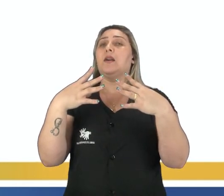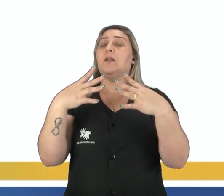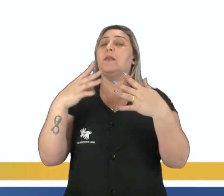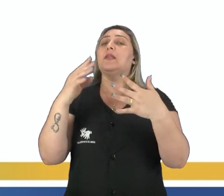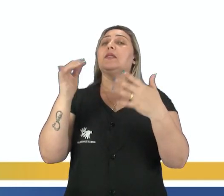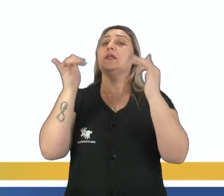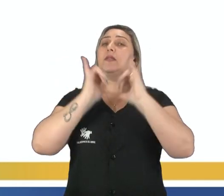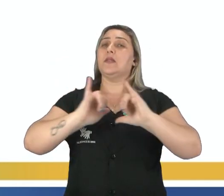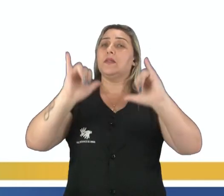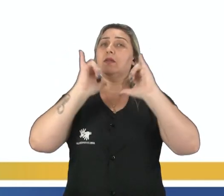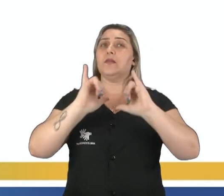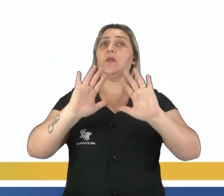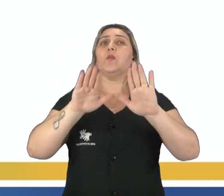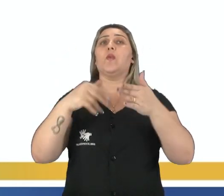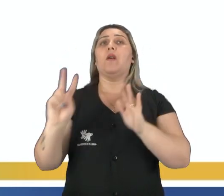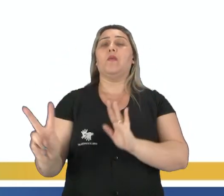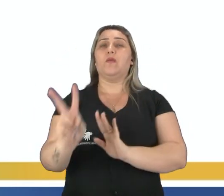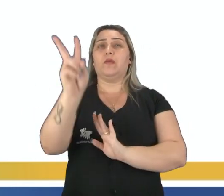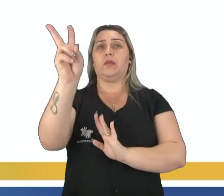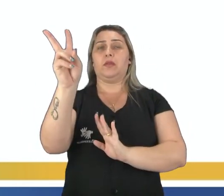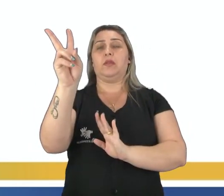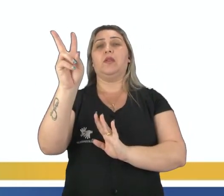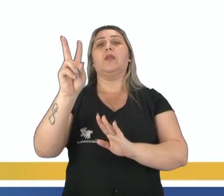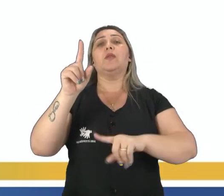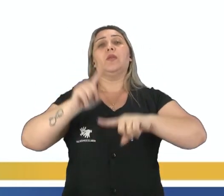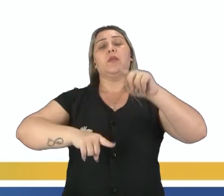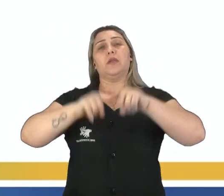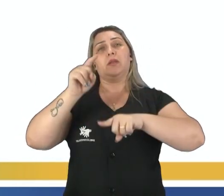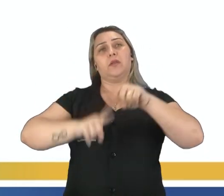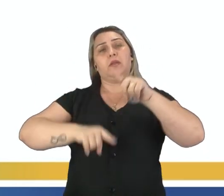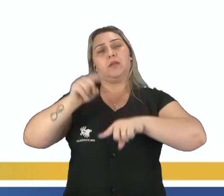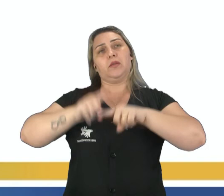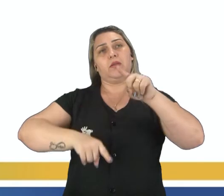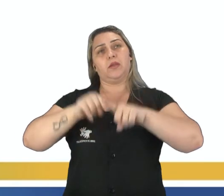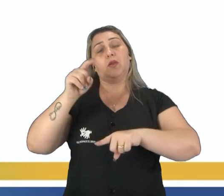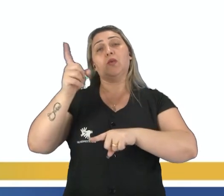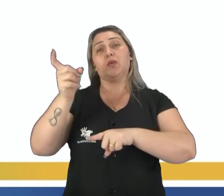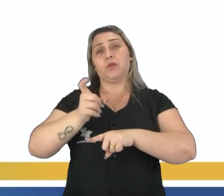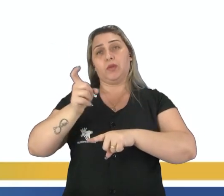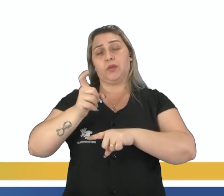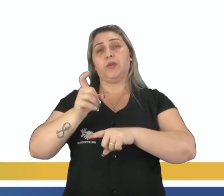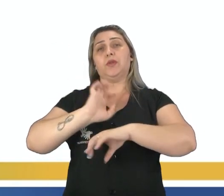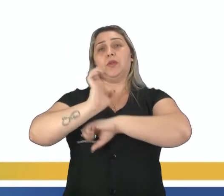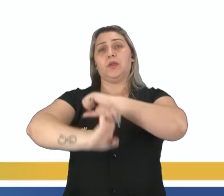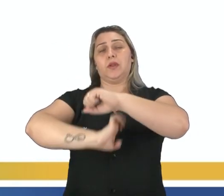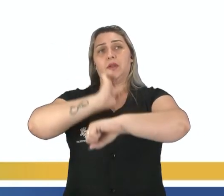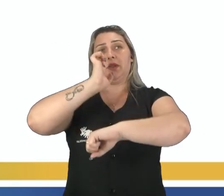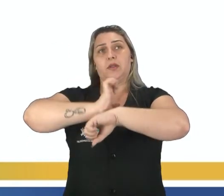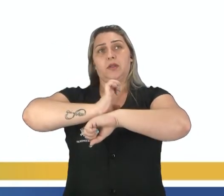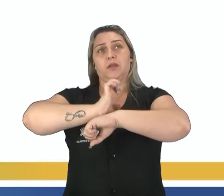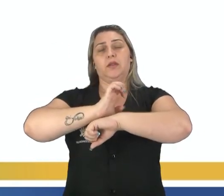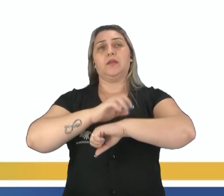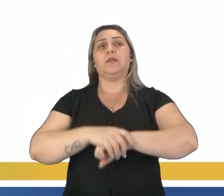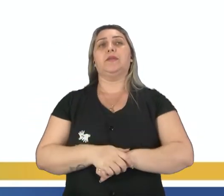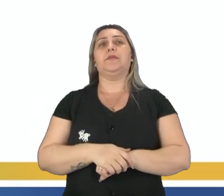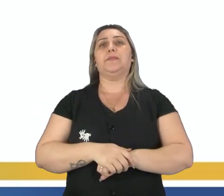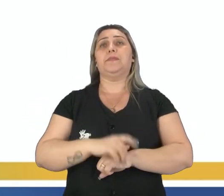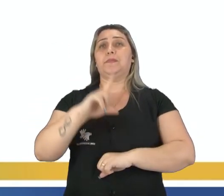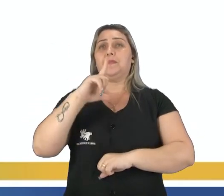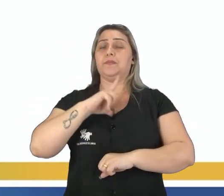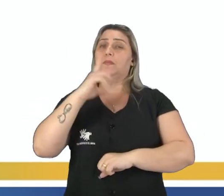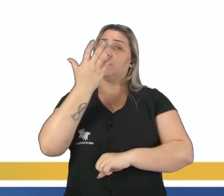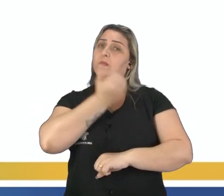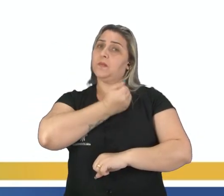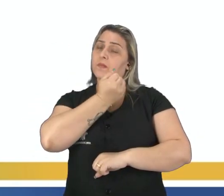ele quer saber qual é o valor de um material que tem um valor X de elétron. Então, ele dá que esse material tem